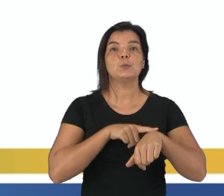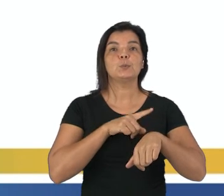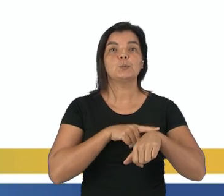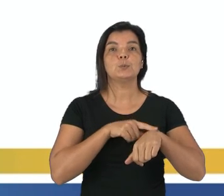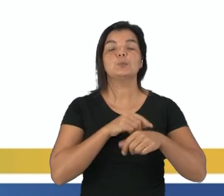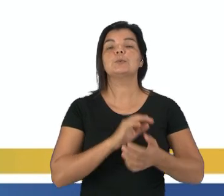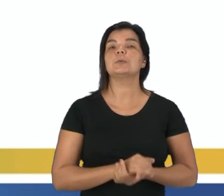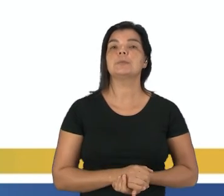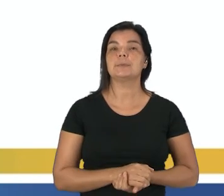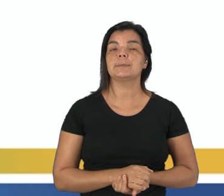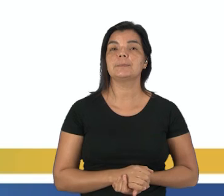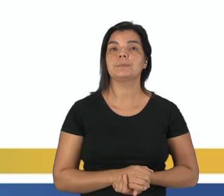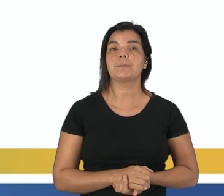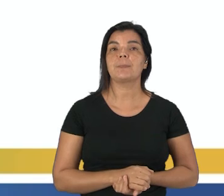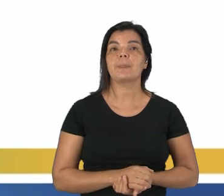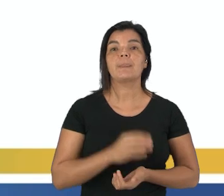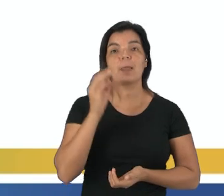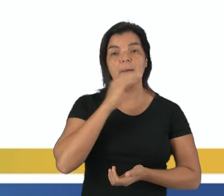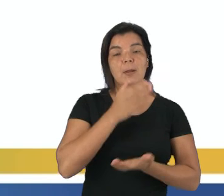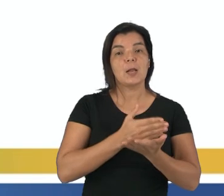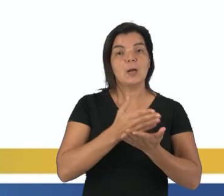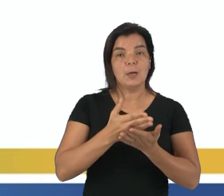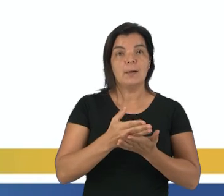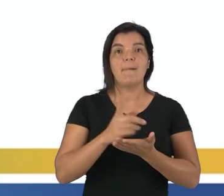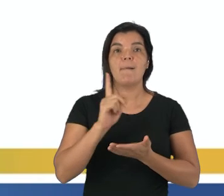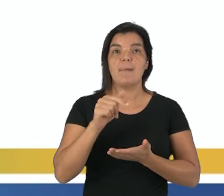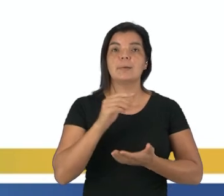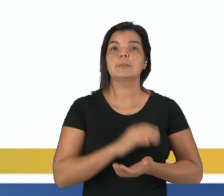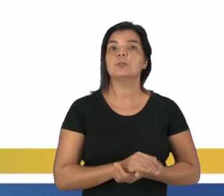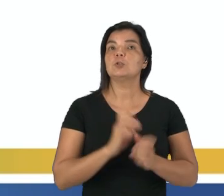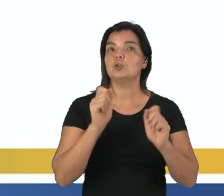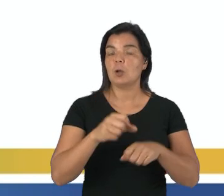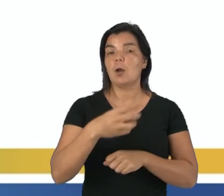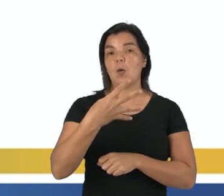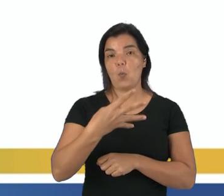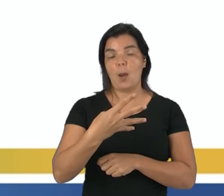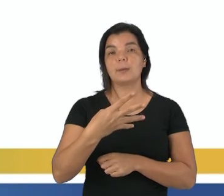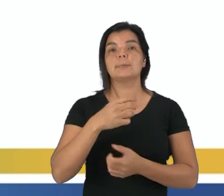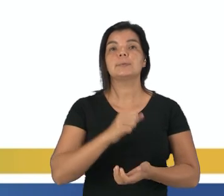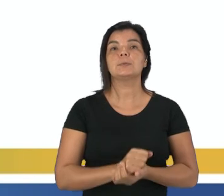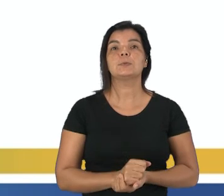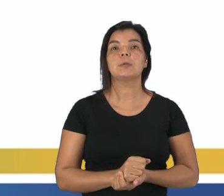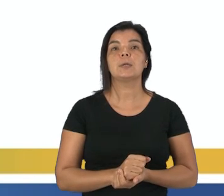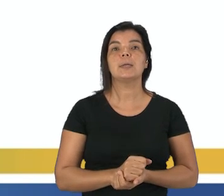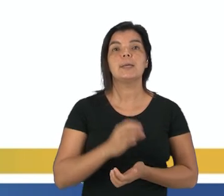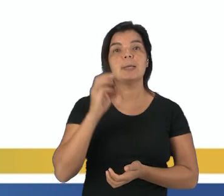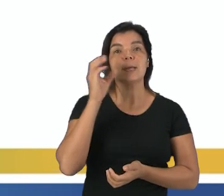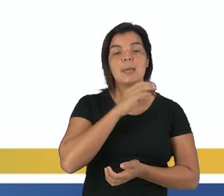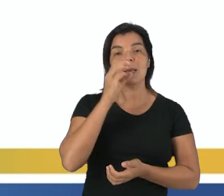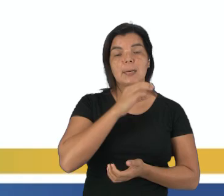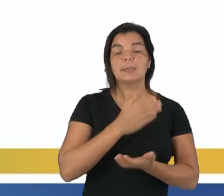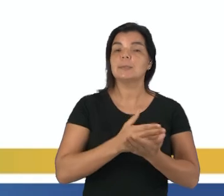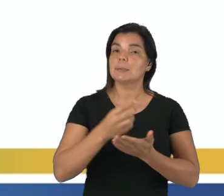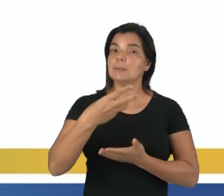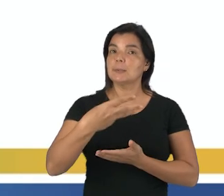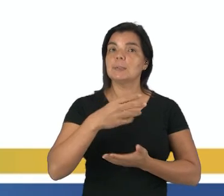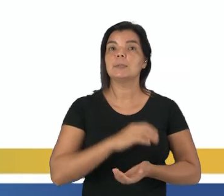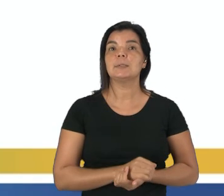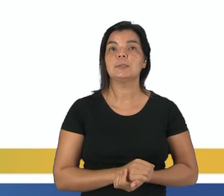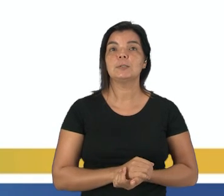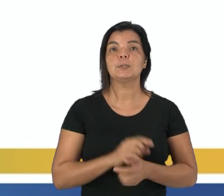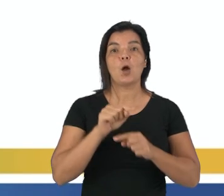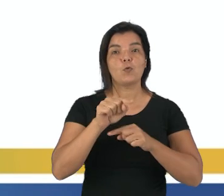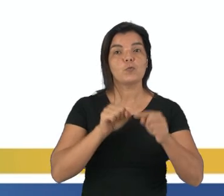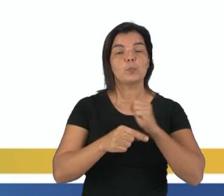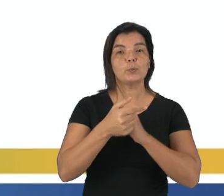tempo. Então, a velocidade inicial ali já posso pegar que é 3. E a aceleração ali está dividida